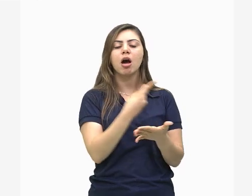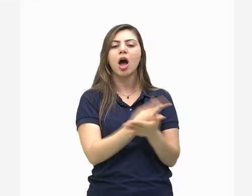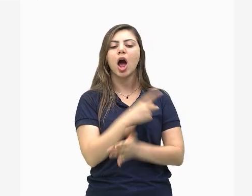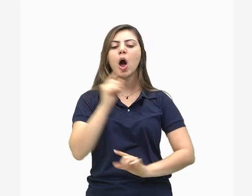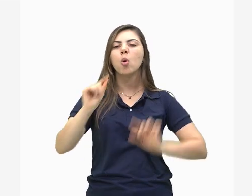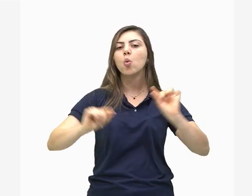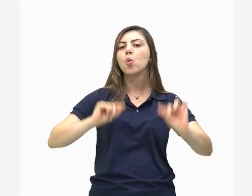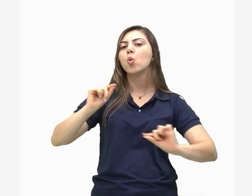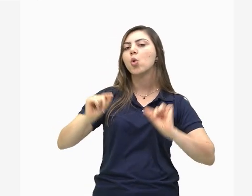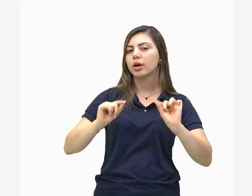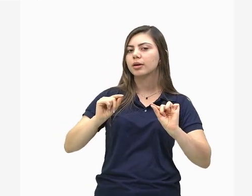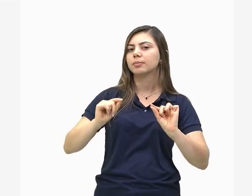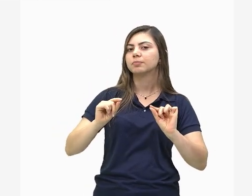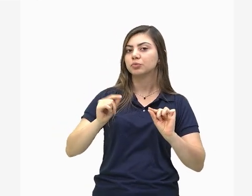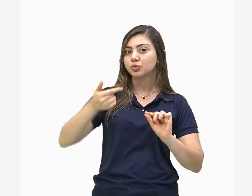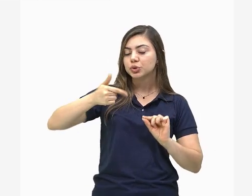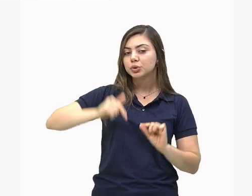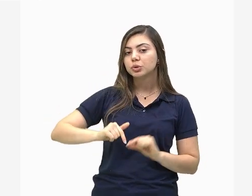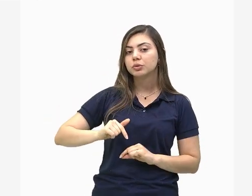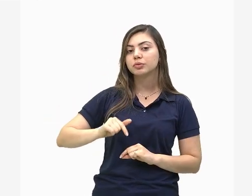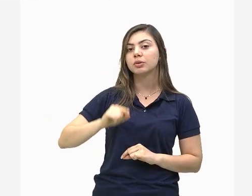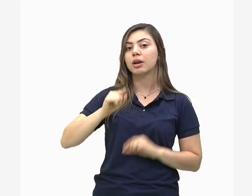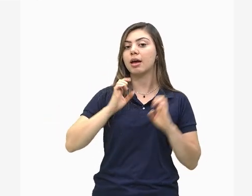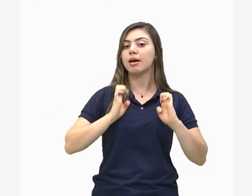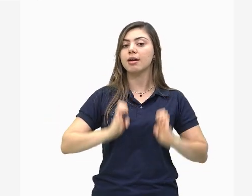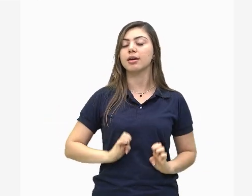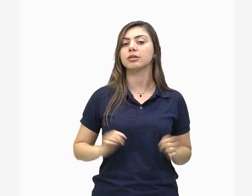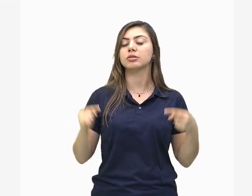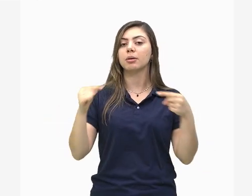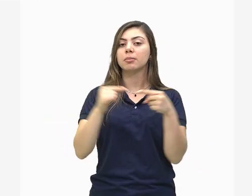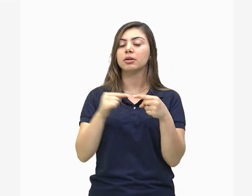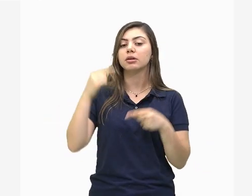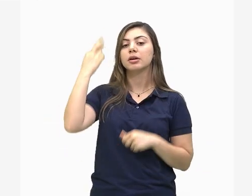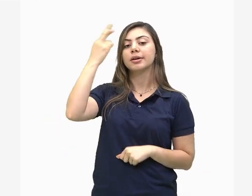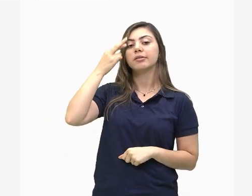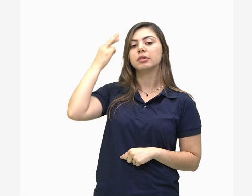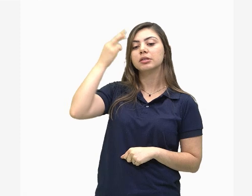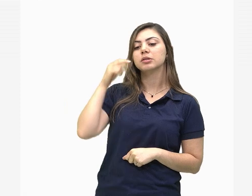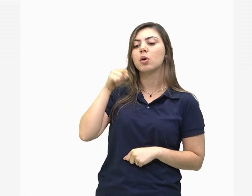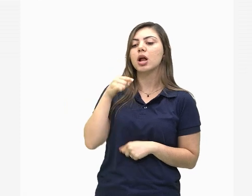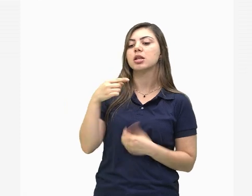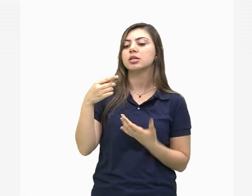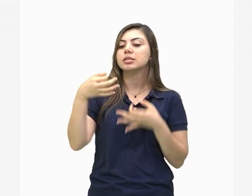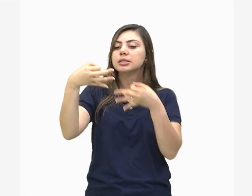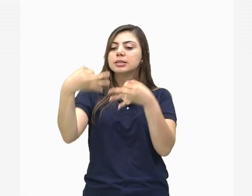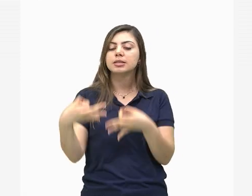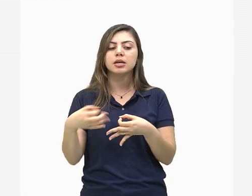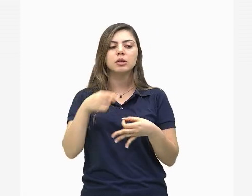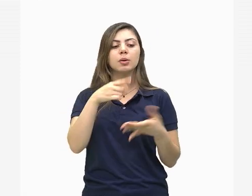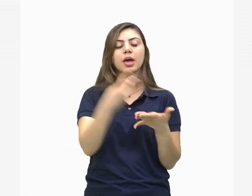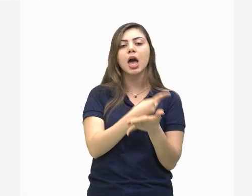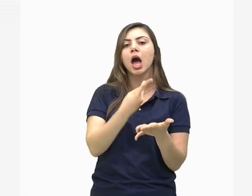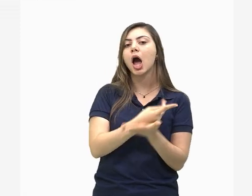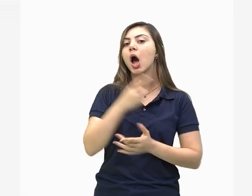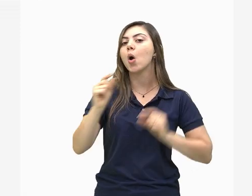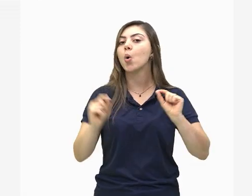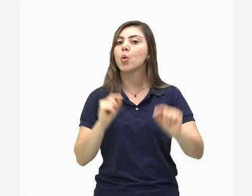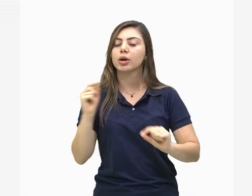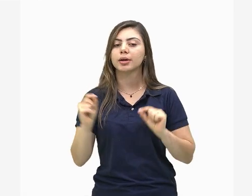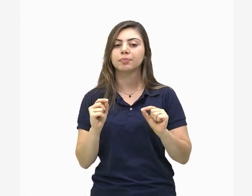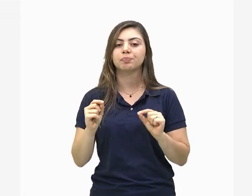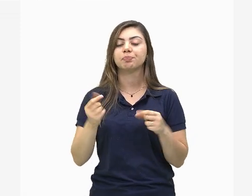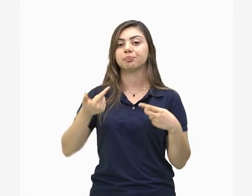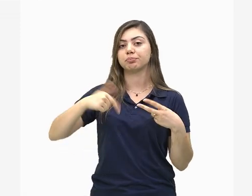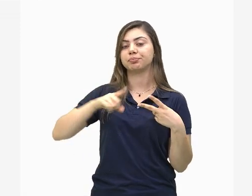como a reflexão sobre o que é certo e o que é errado na caminhada humana. E a moral como esse conjunto